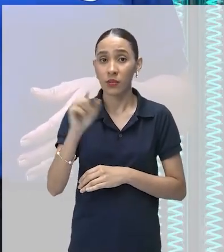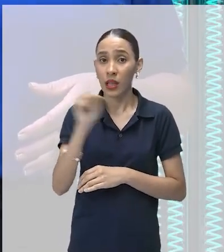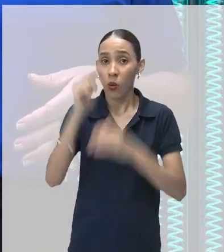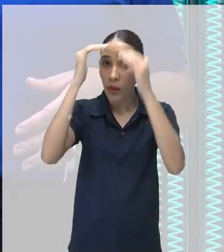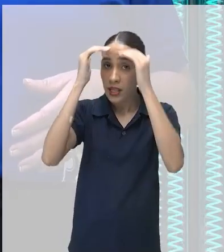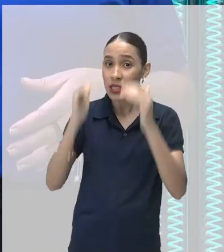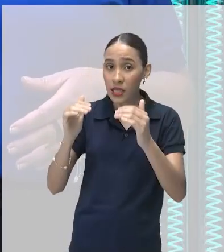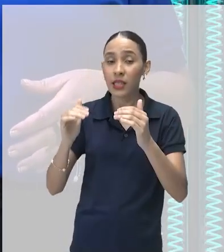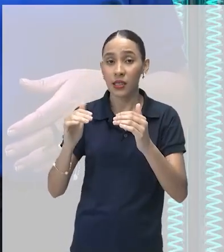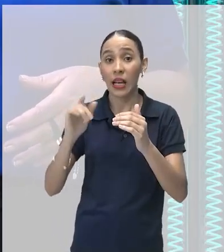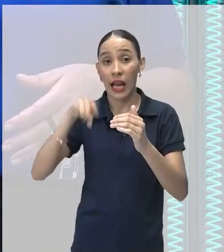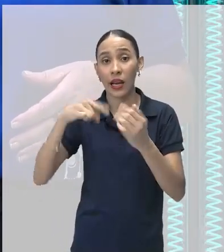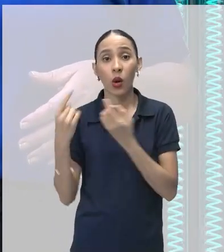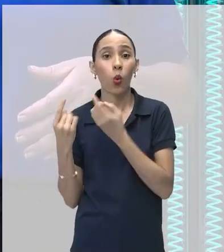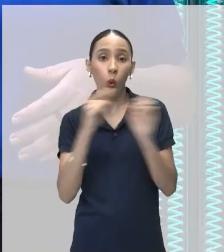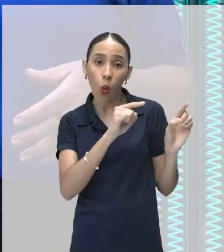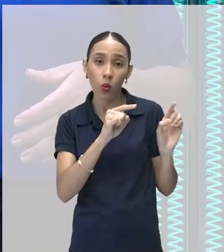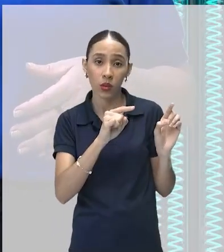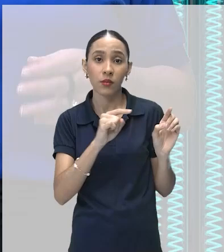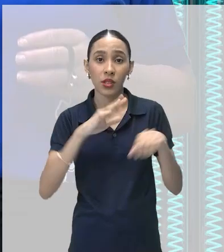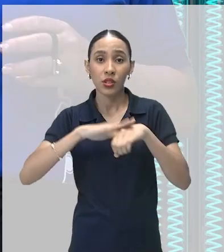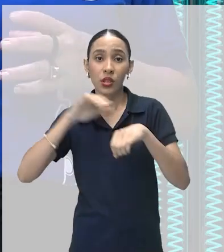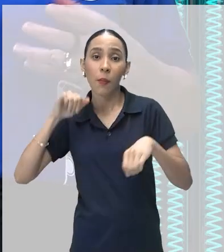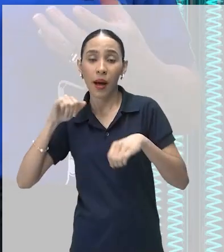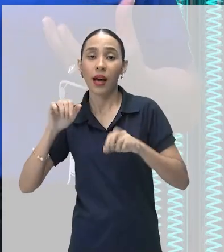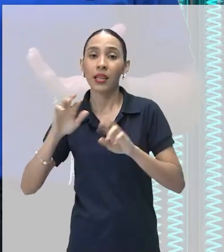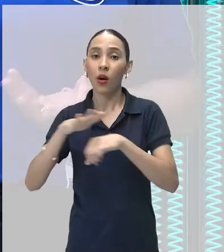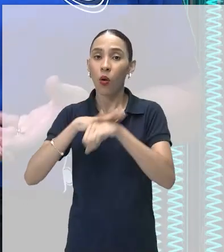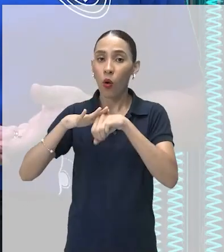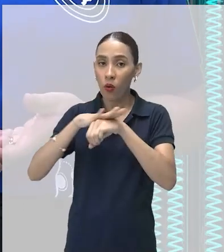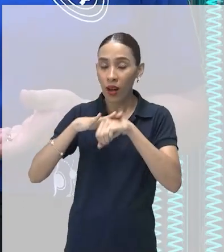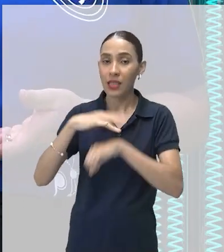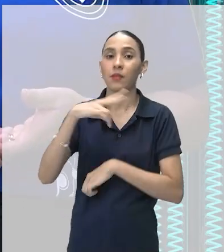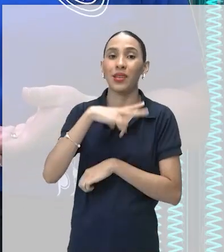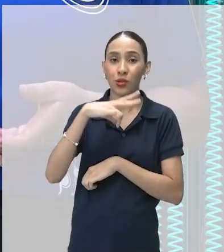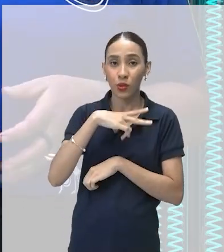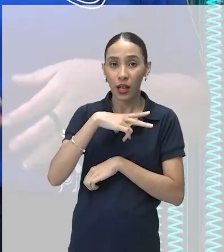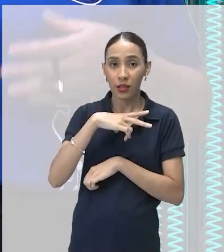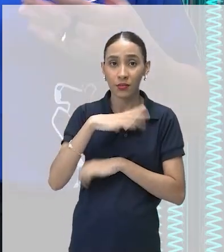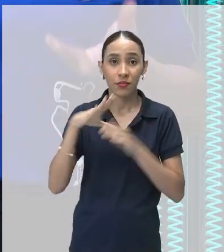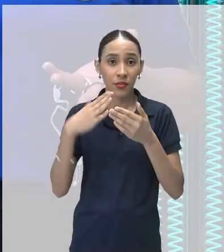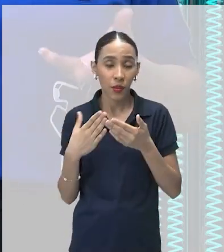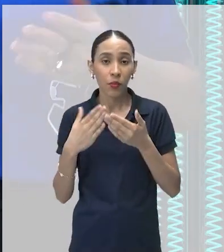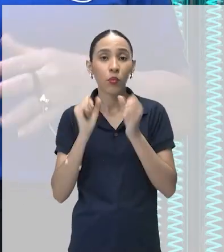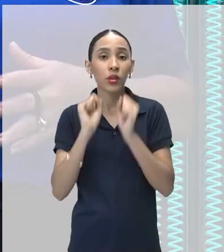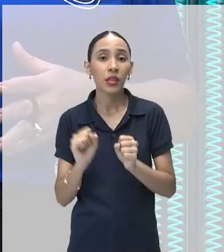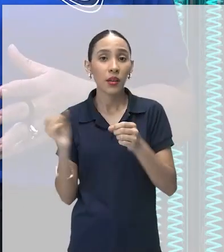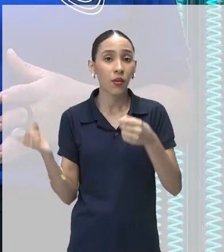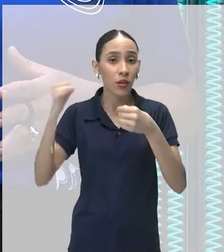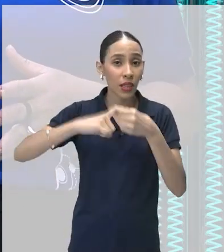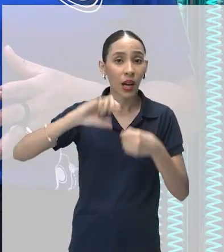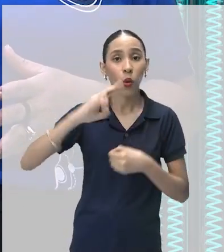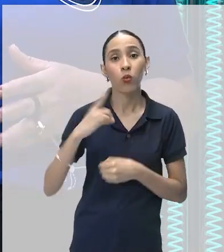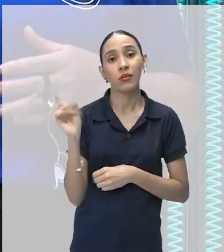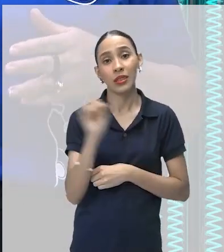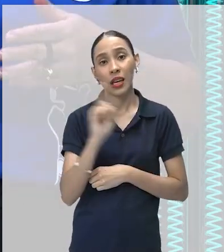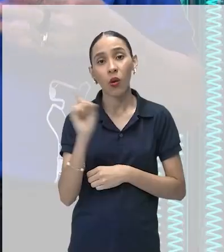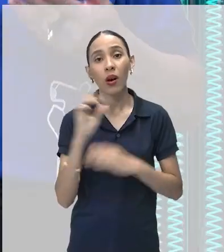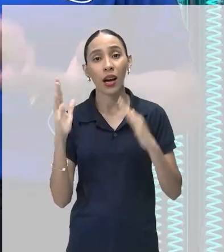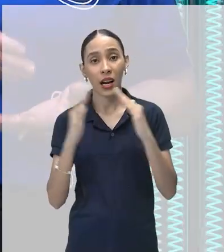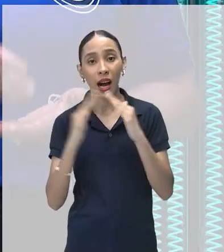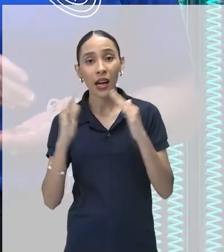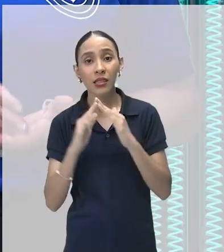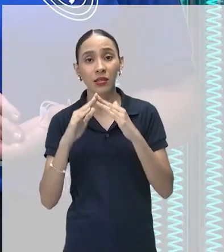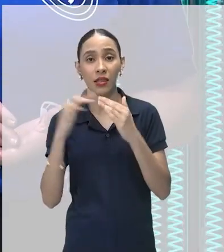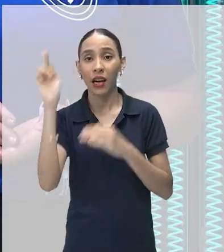você estava sendo contra, e vocês eram chamados para uma conversa em particular. e aí poderia voltar ou não para a sua casa, como